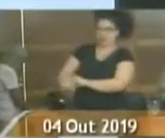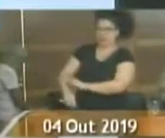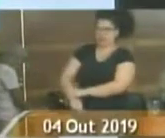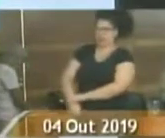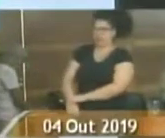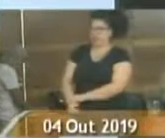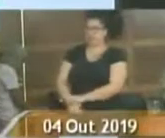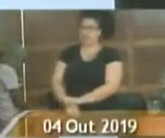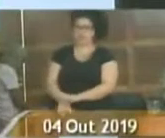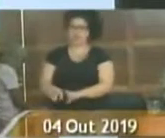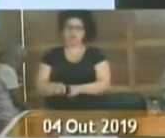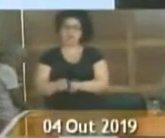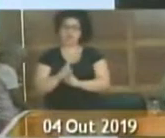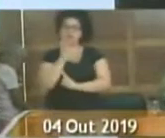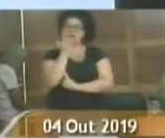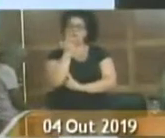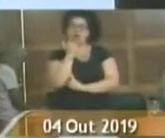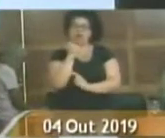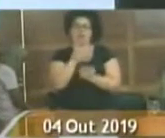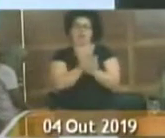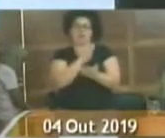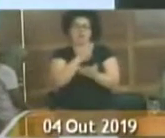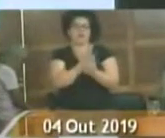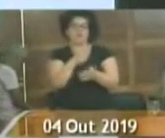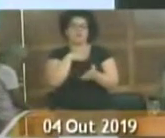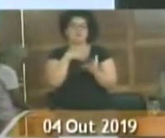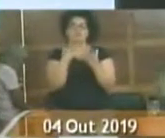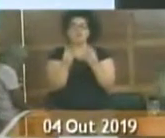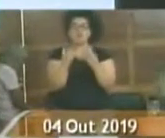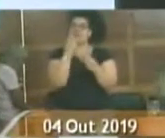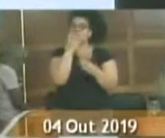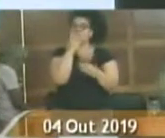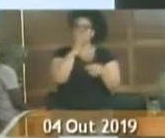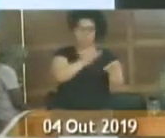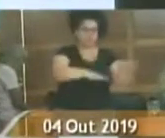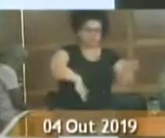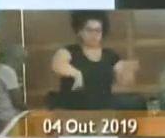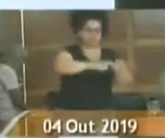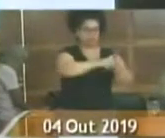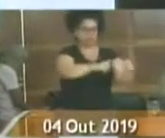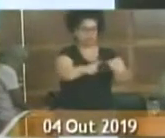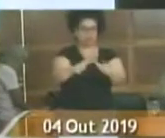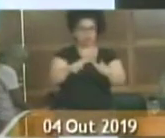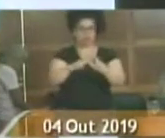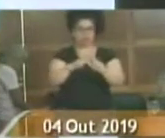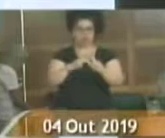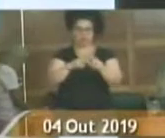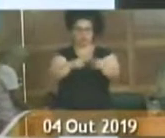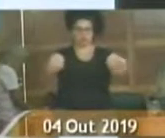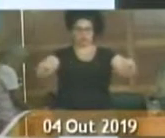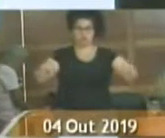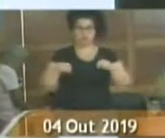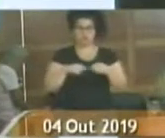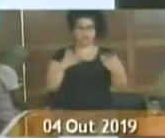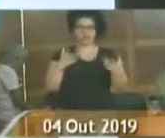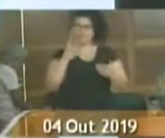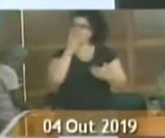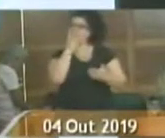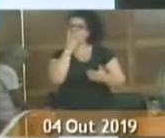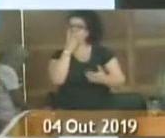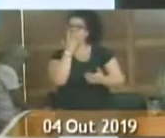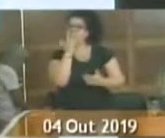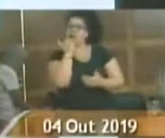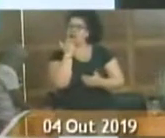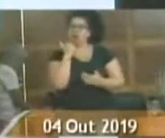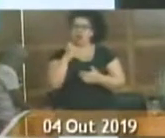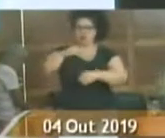Alimentação inadequada. Você tem um monte de cão no mesmo ambiente e acaba botando ou jogando a ração no chão, né, como a